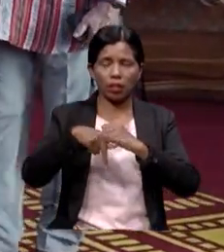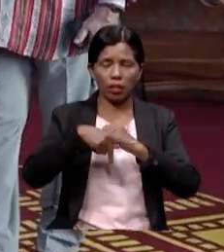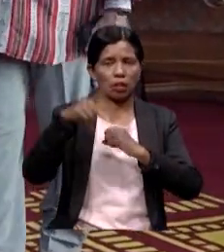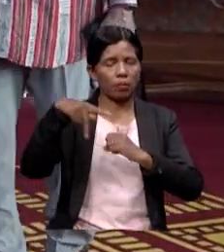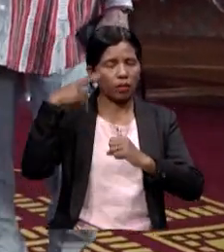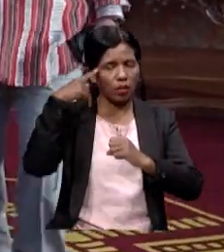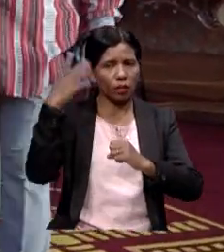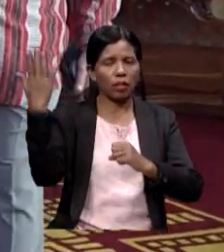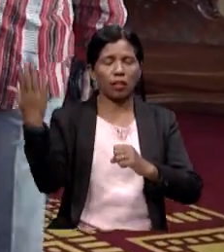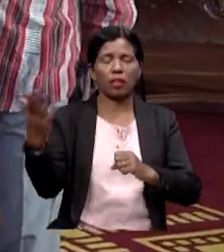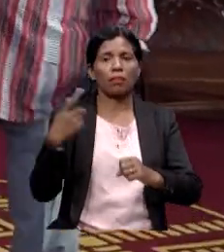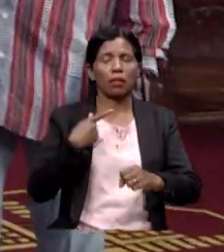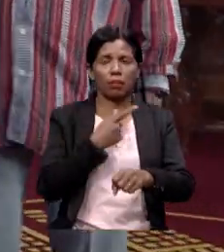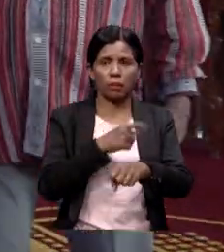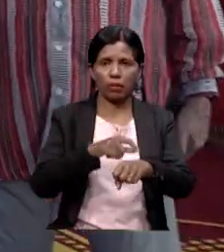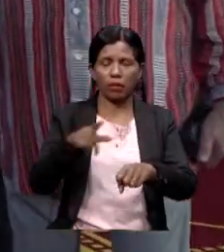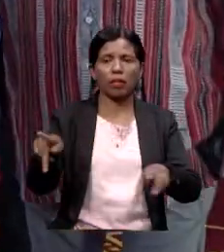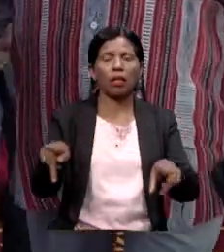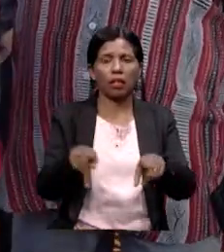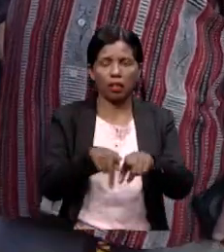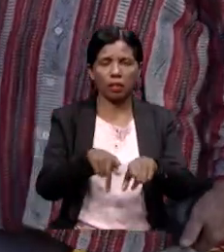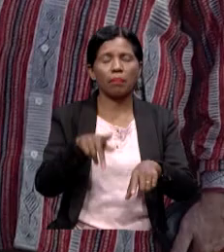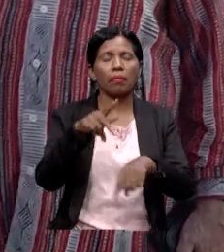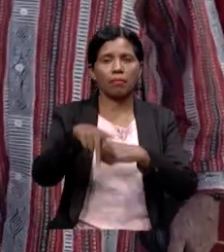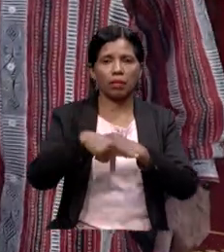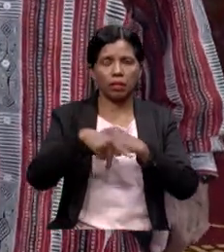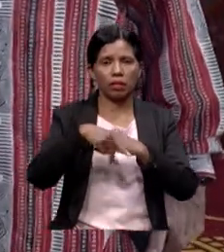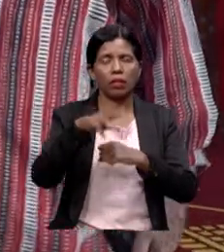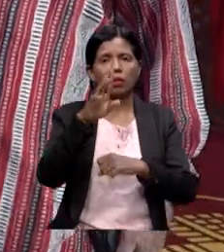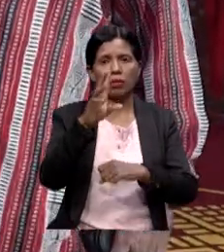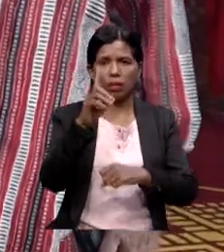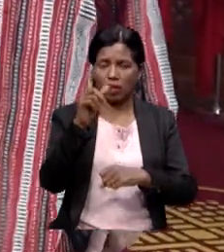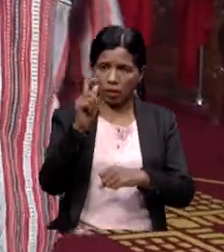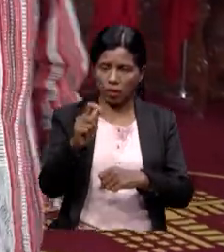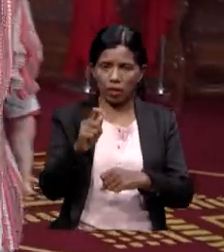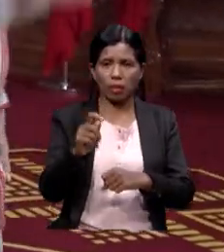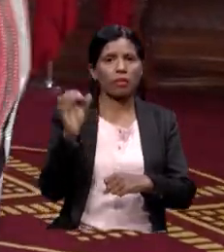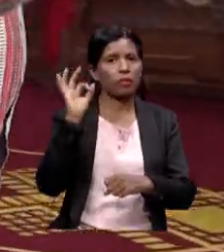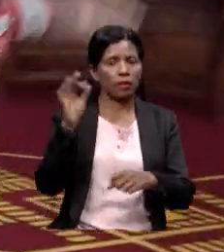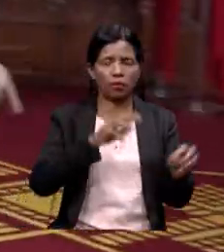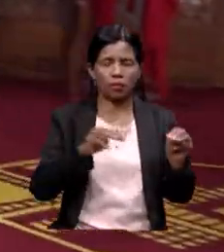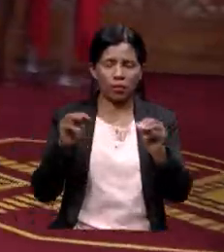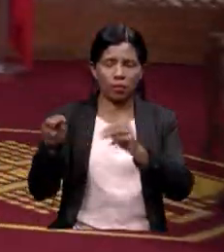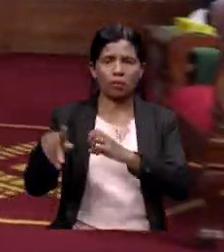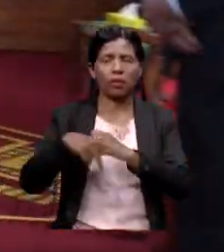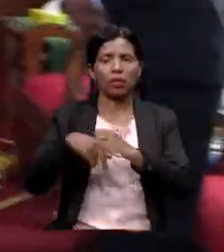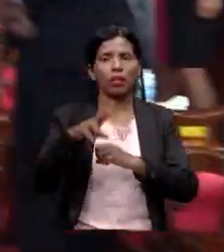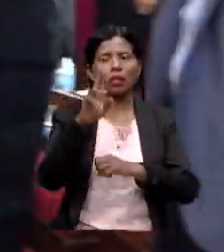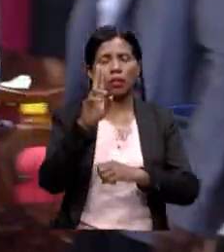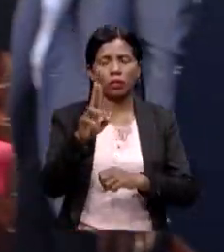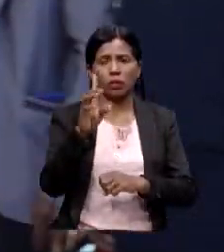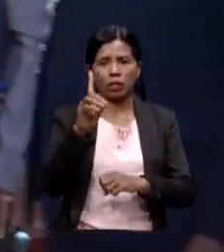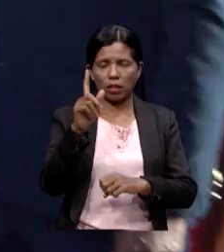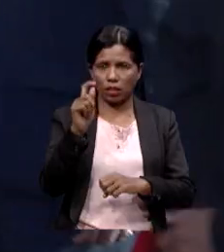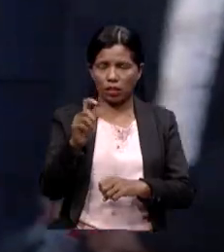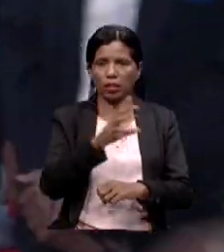parlamento nacional, ha nesan partido União Democrática Timorense ka UDT, frente mudança no partido Unidade de